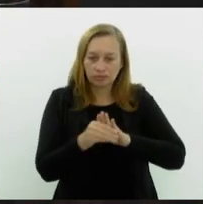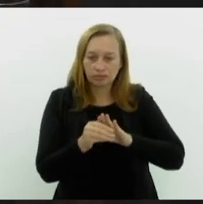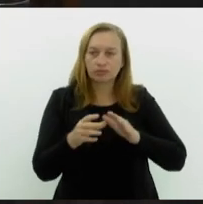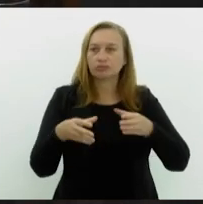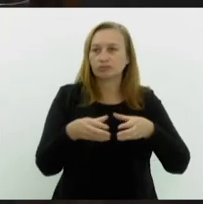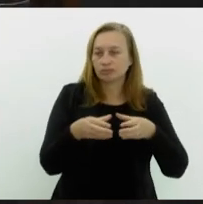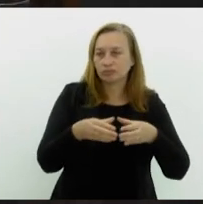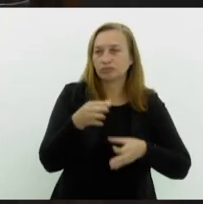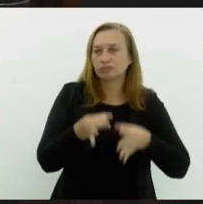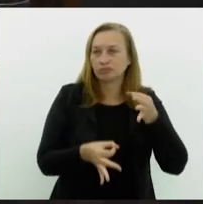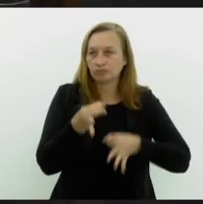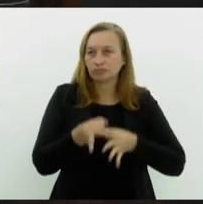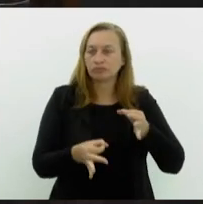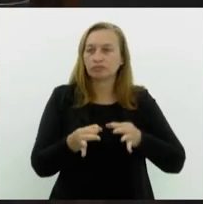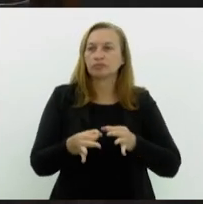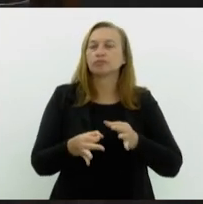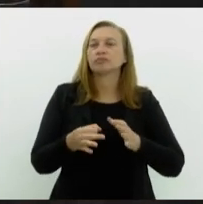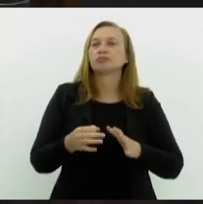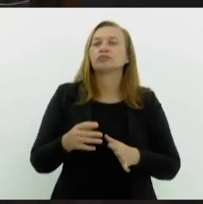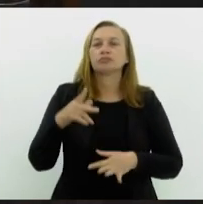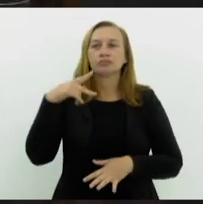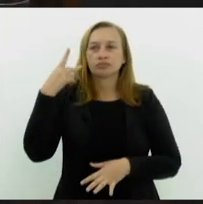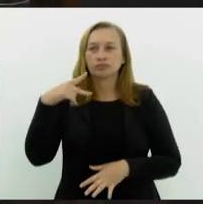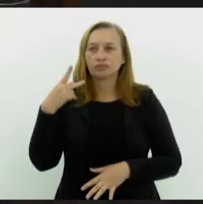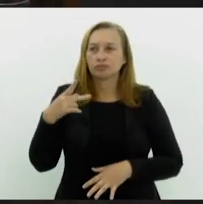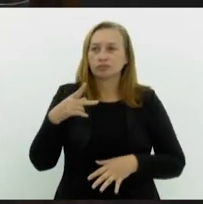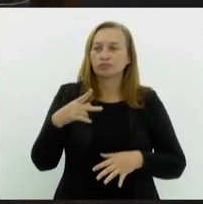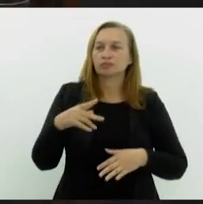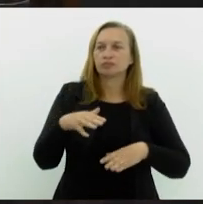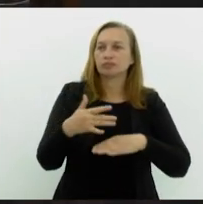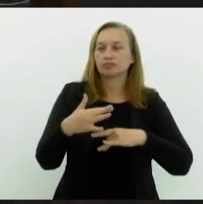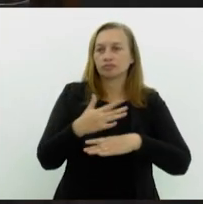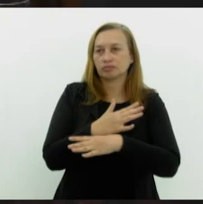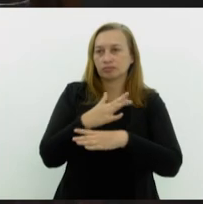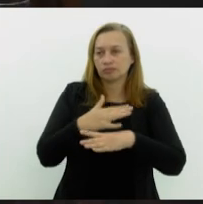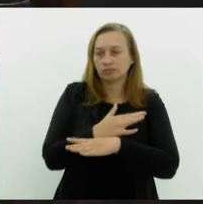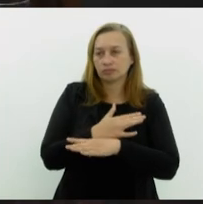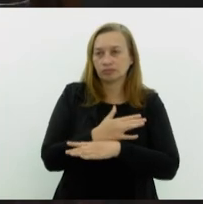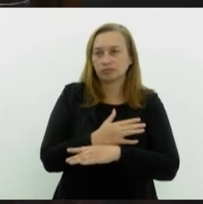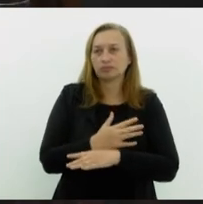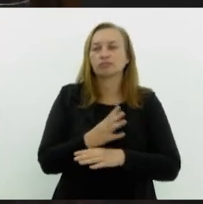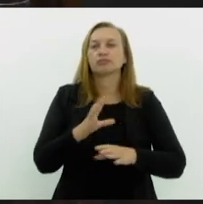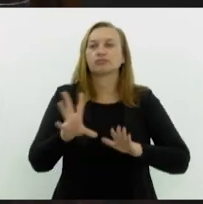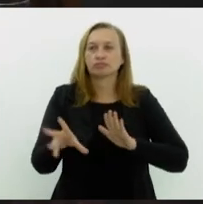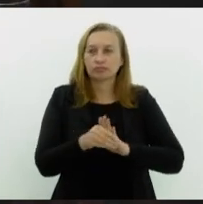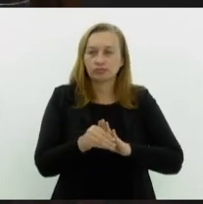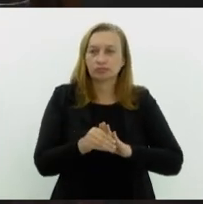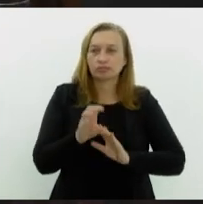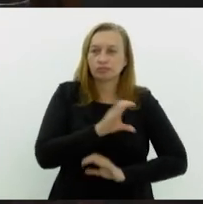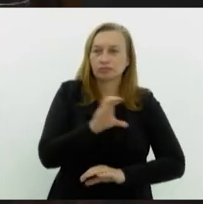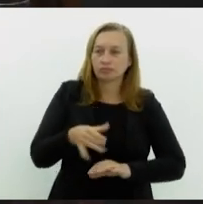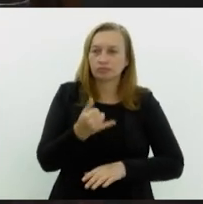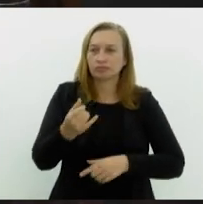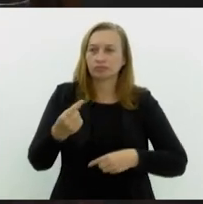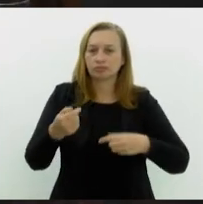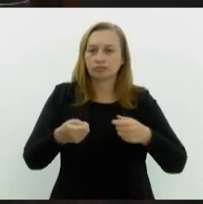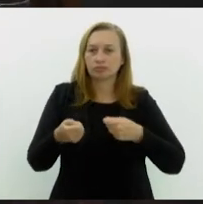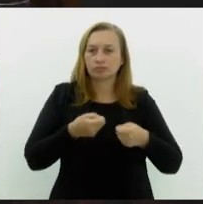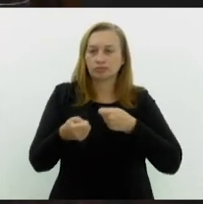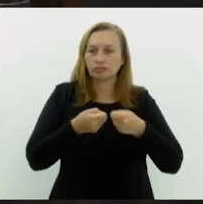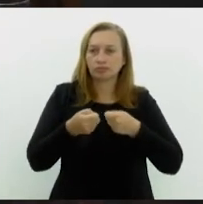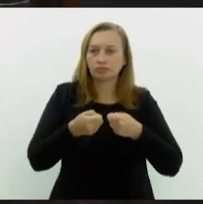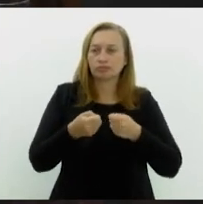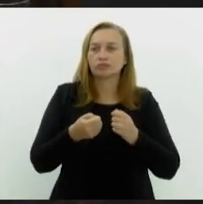Política Urbana, Habitação e Assuntos Fundiários favorável, com a emenda da Comissão de Constituição e Justiça, Orçamento, Fiscalização Financeira